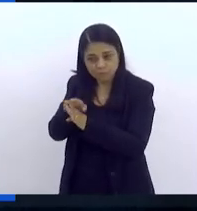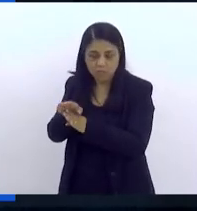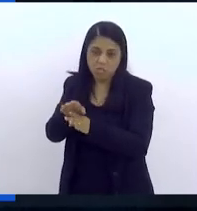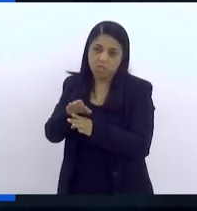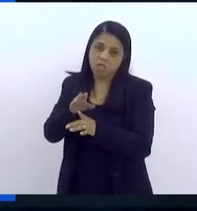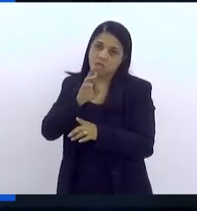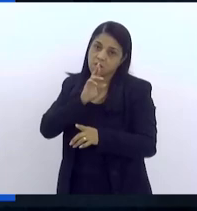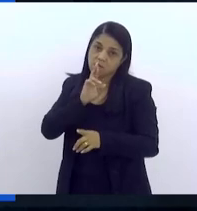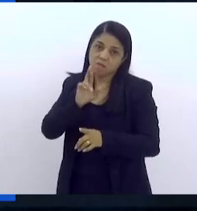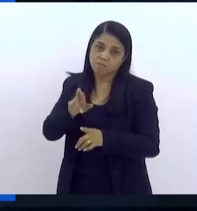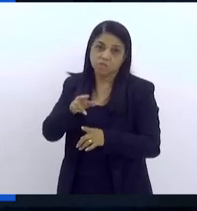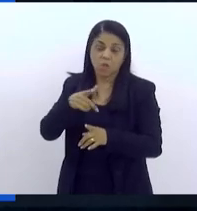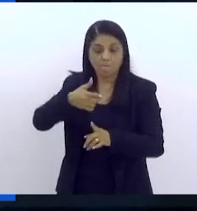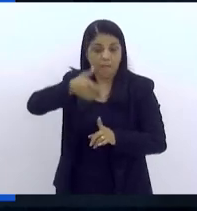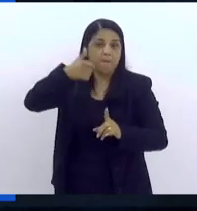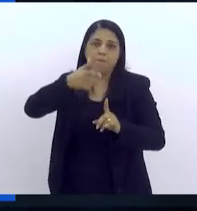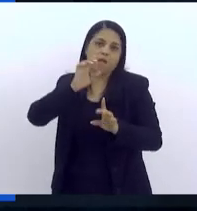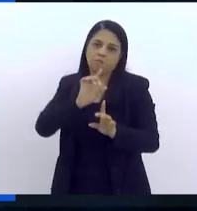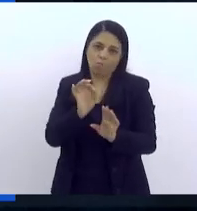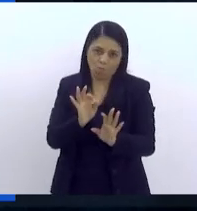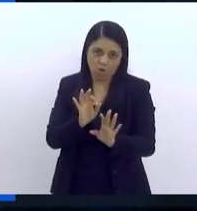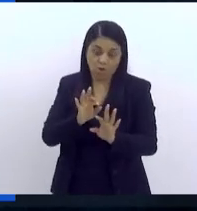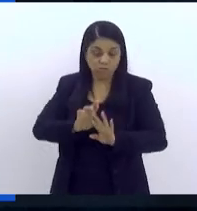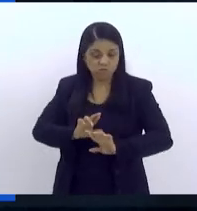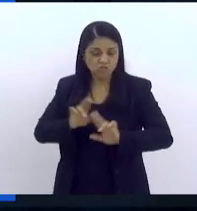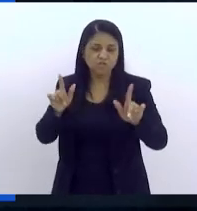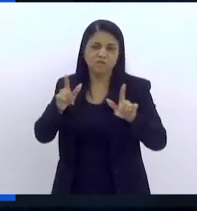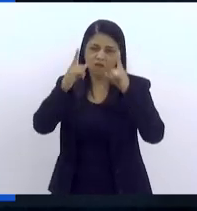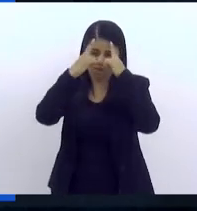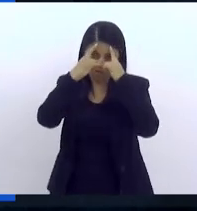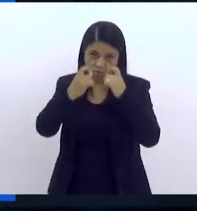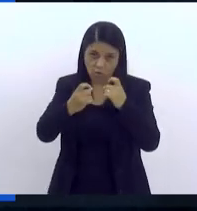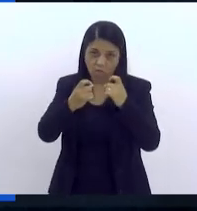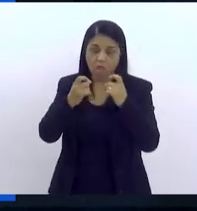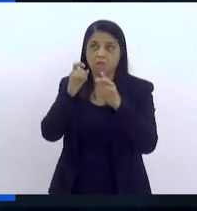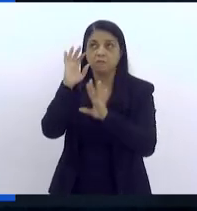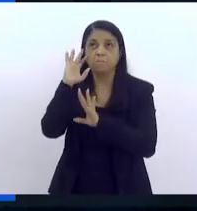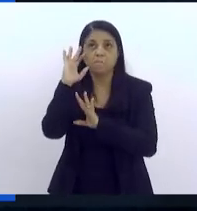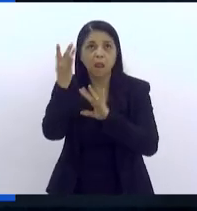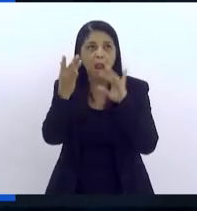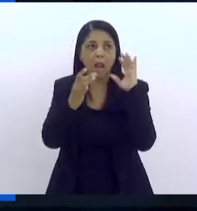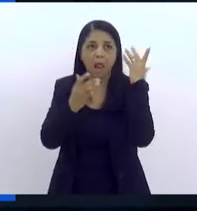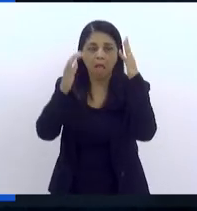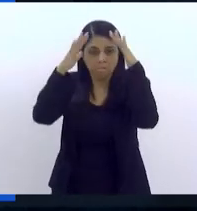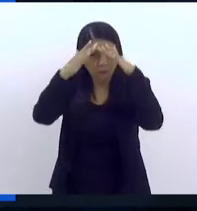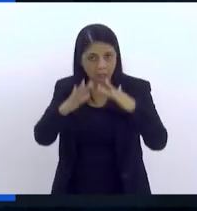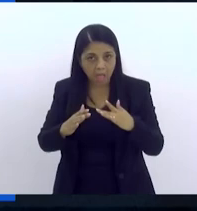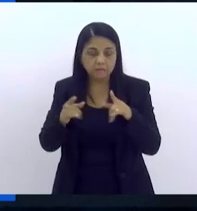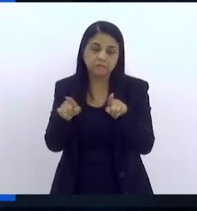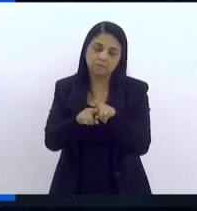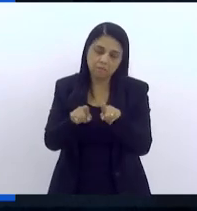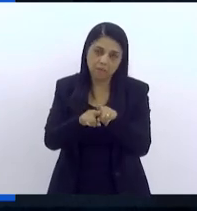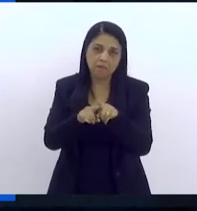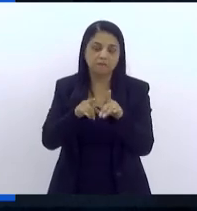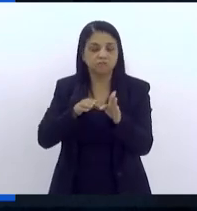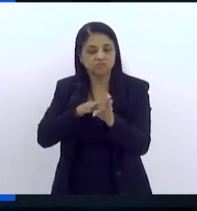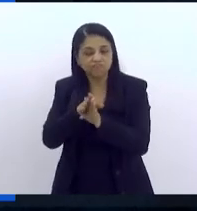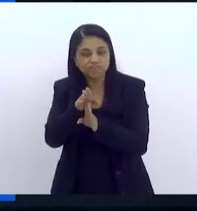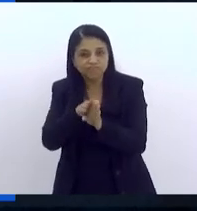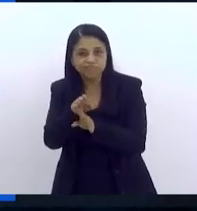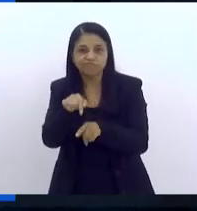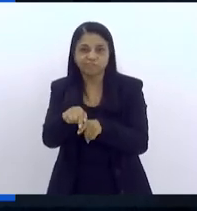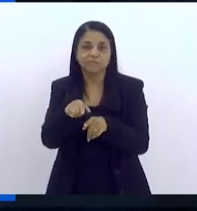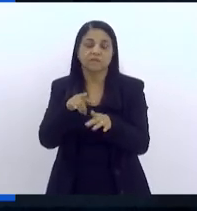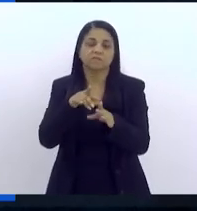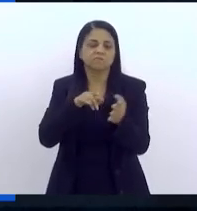nas escolas mas também a outras formas de violência e desastres naturais porque quando a gente faz a análise dos últimos ataques